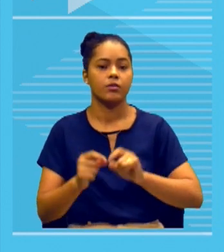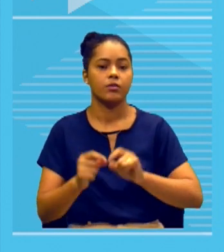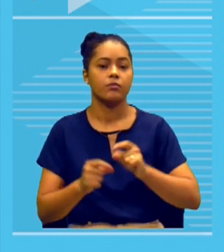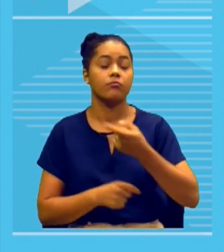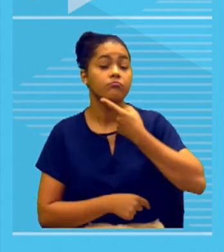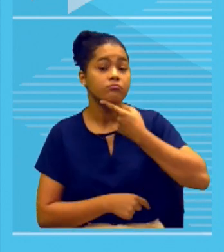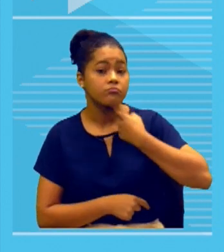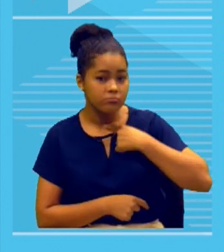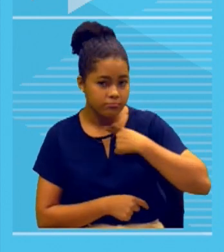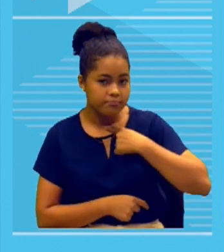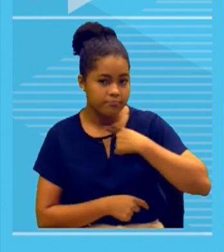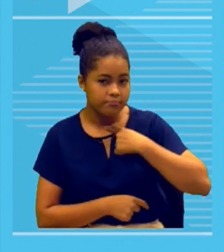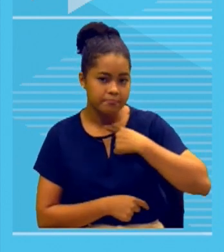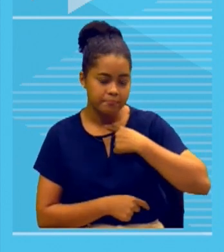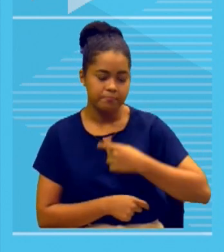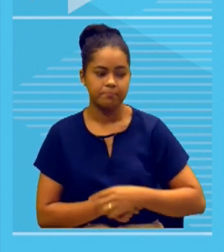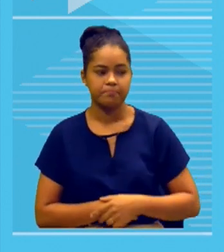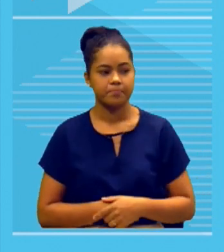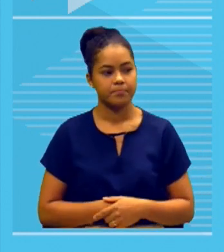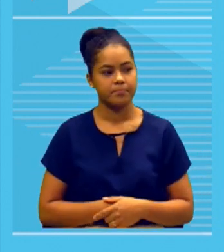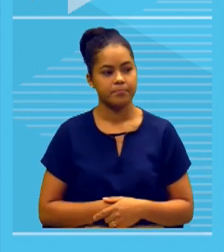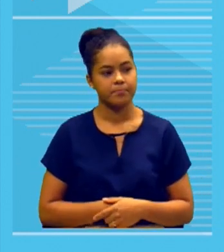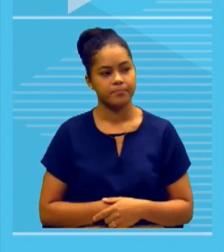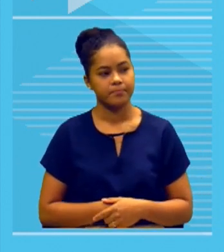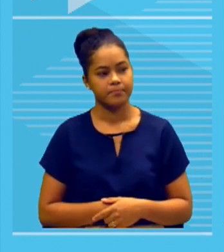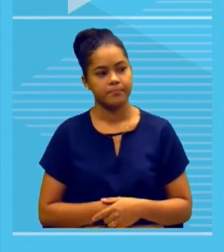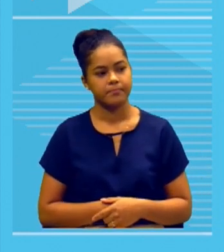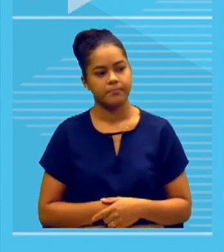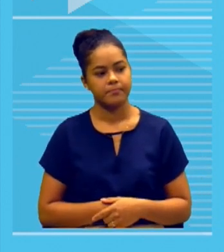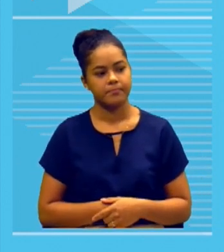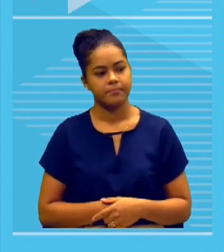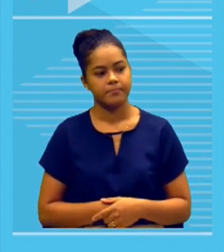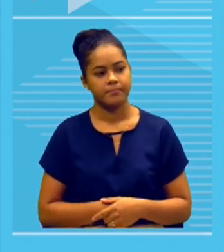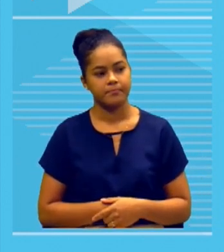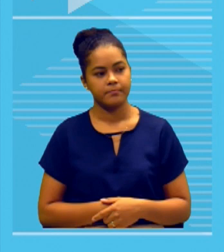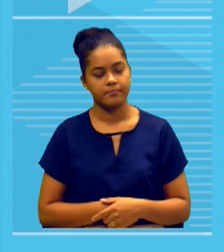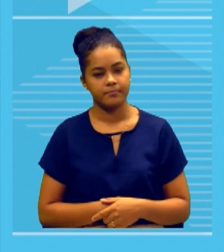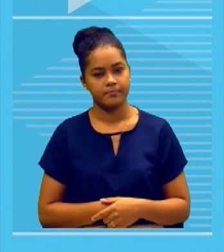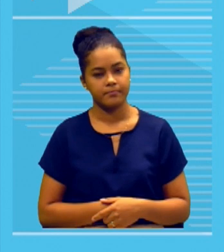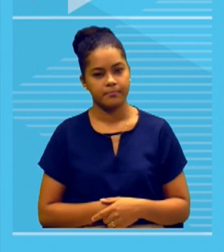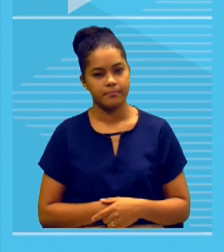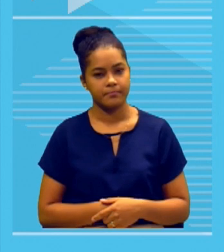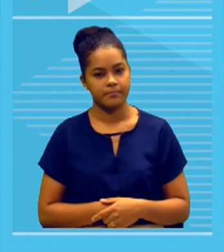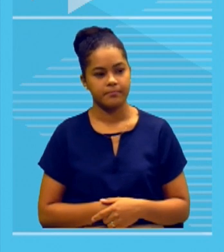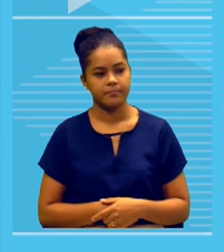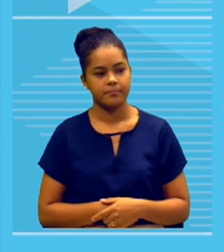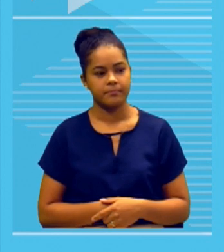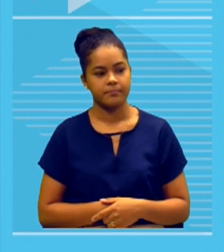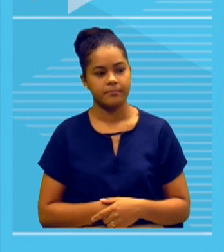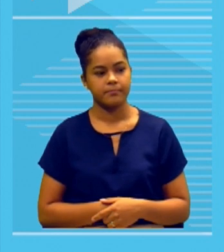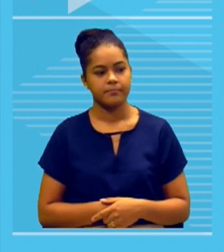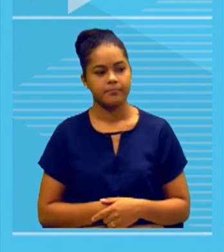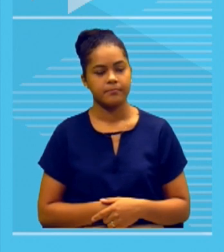aí é professor é frases que exprimem desejo